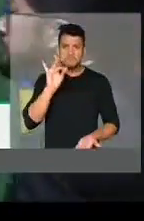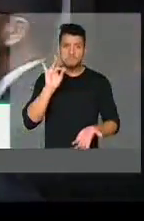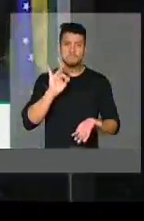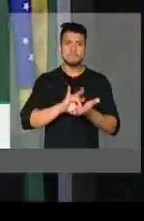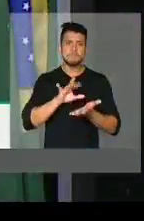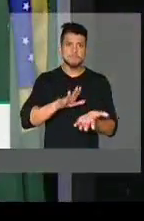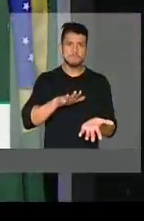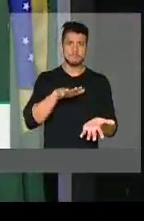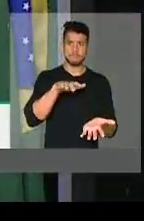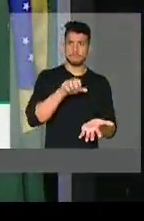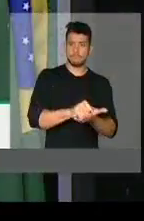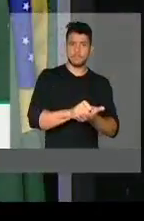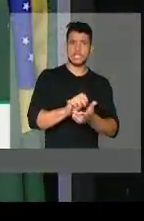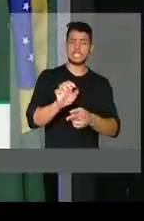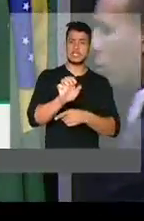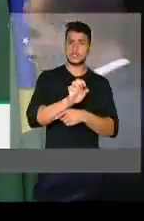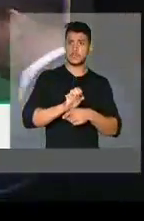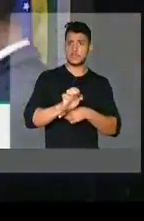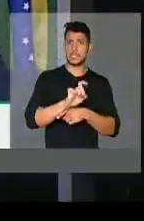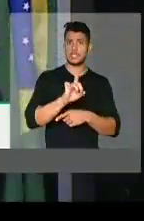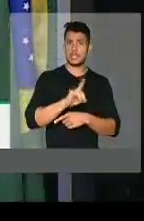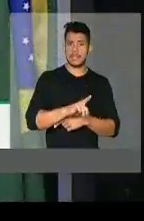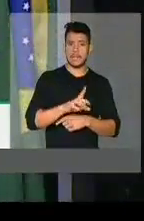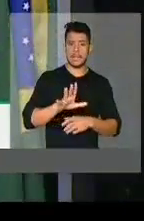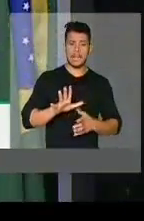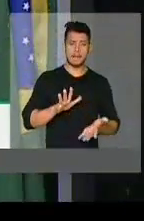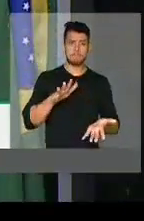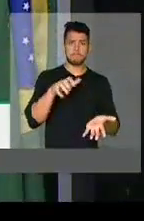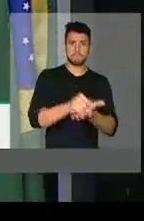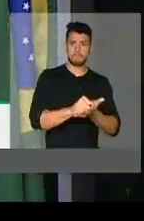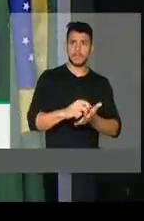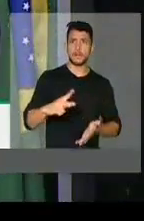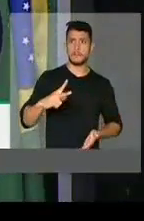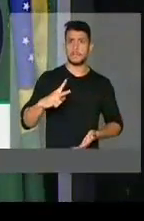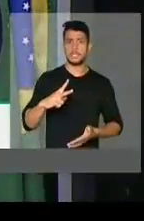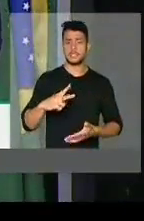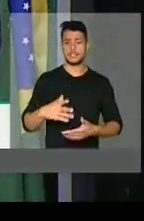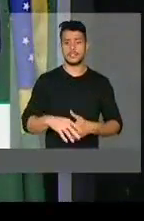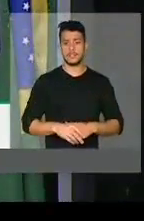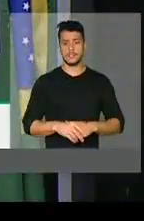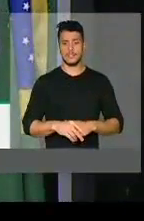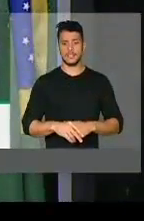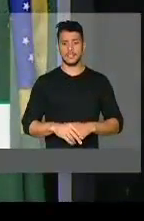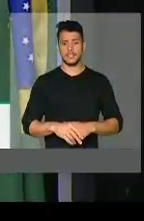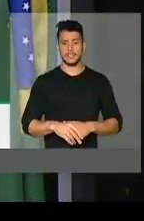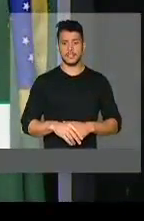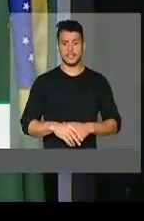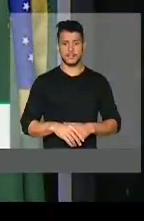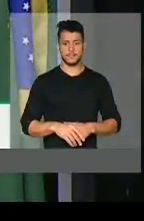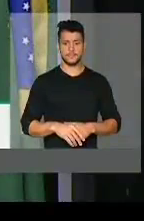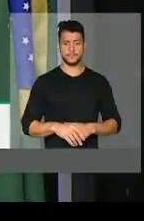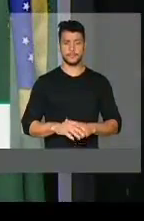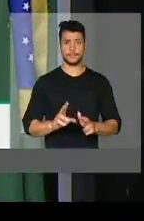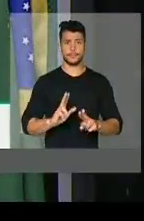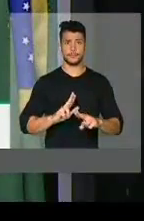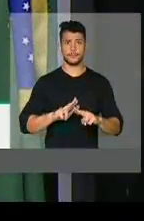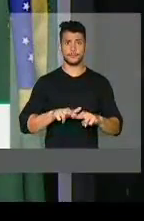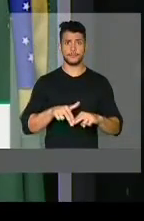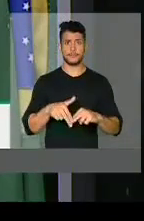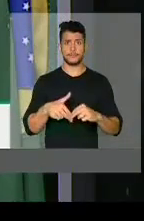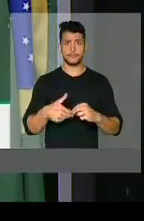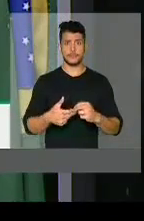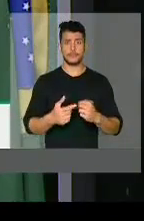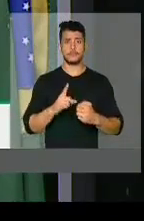do Estado como propriedade privada que ainda viceja como praga nesse país. Por isso, senhor